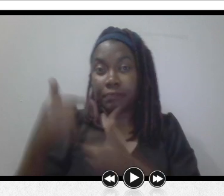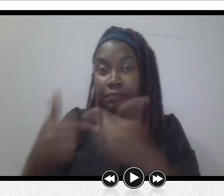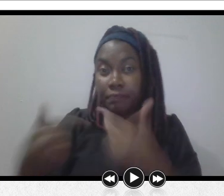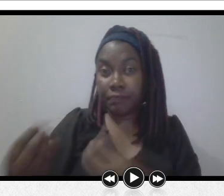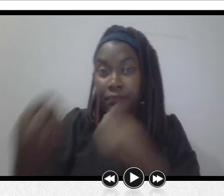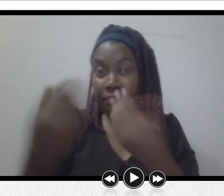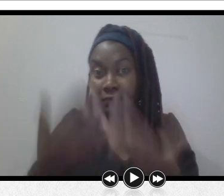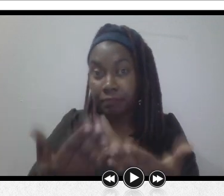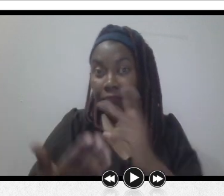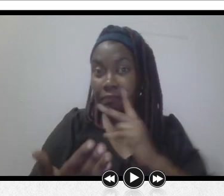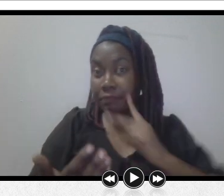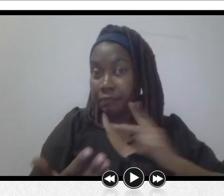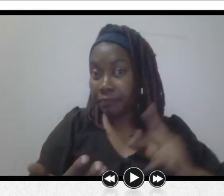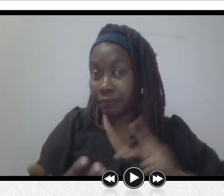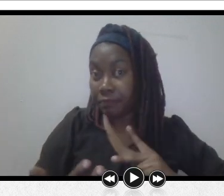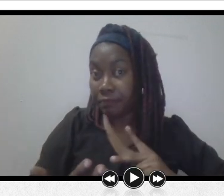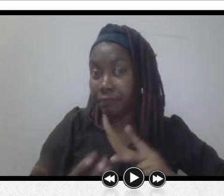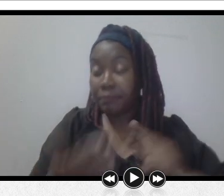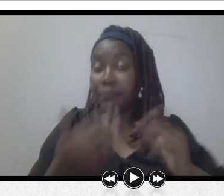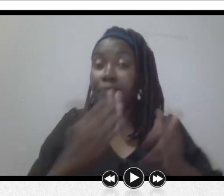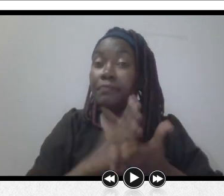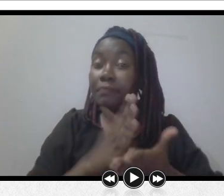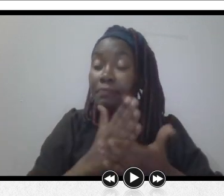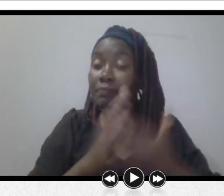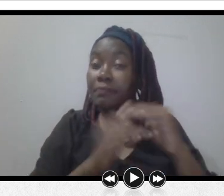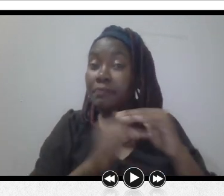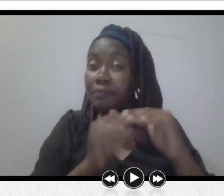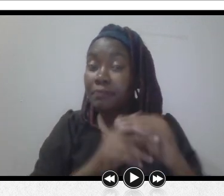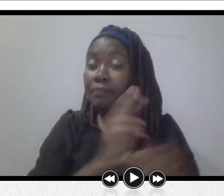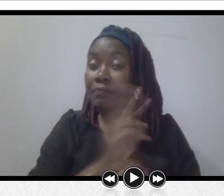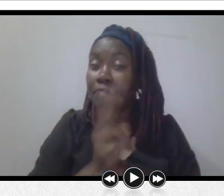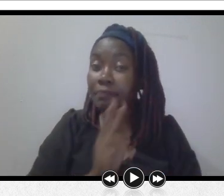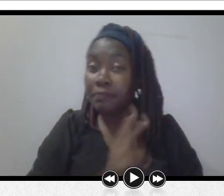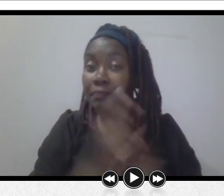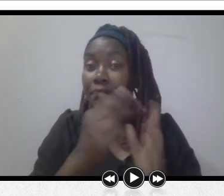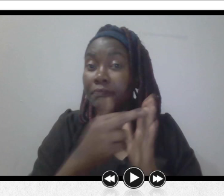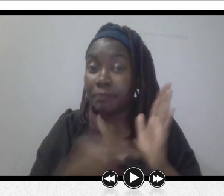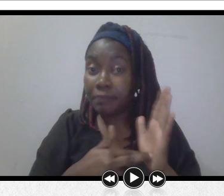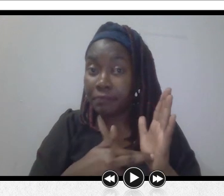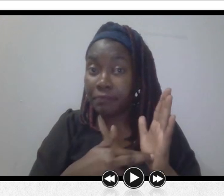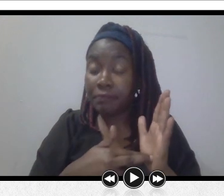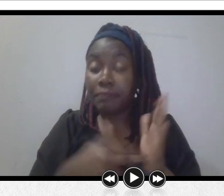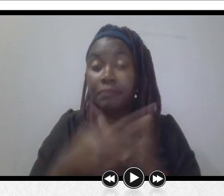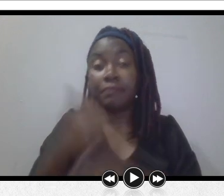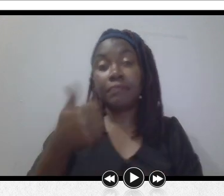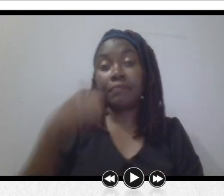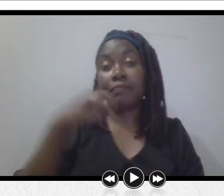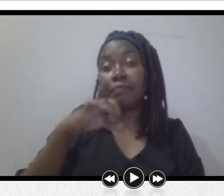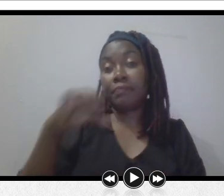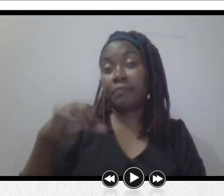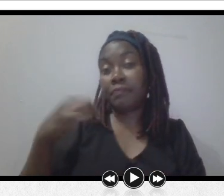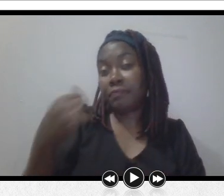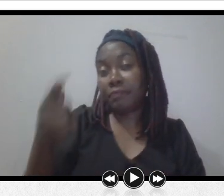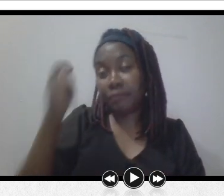iniciativa privada mediante concessão, com a reserva da fiscalização e regulação para o Estado. Então, em 1996, com